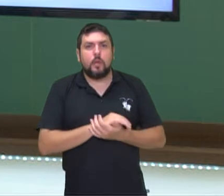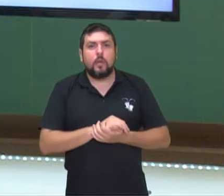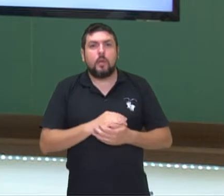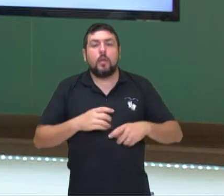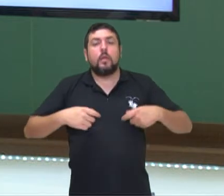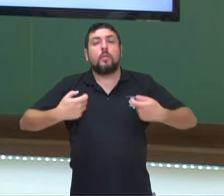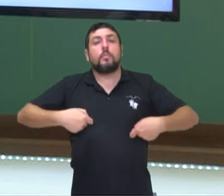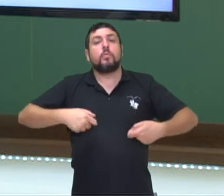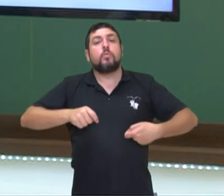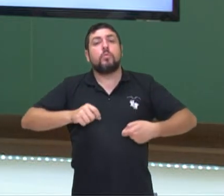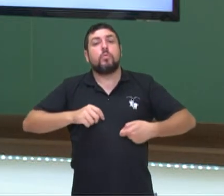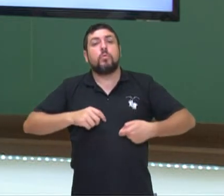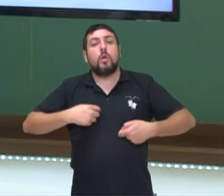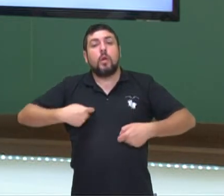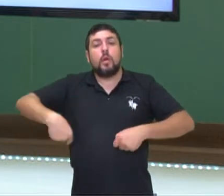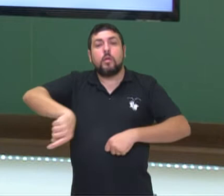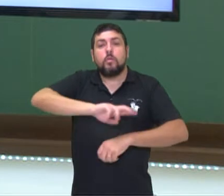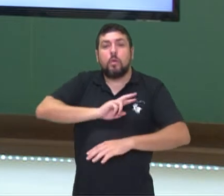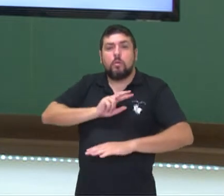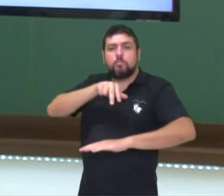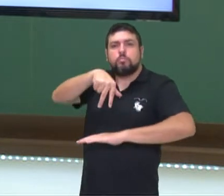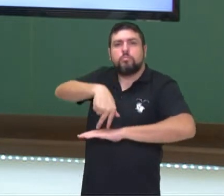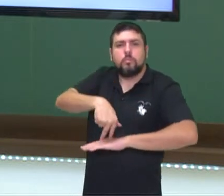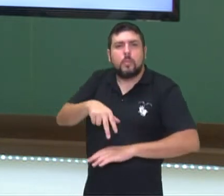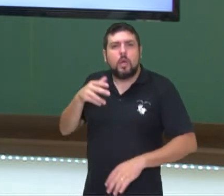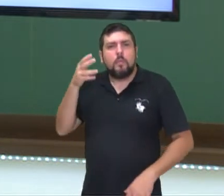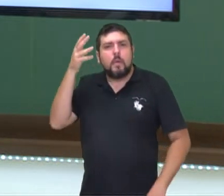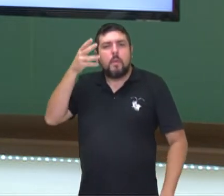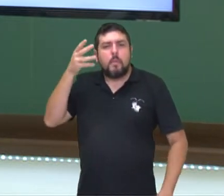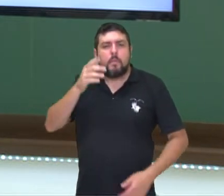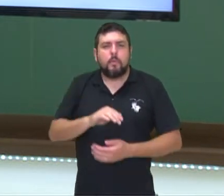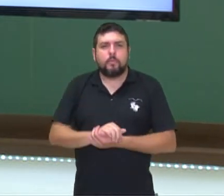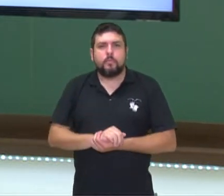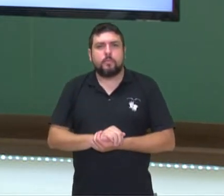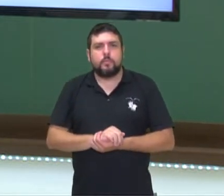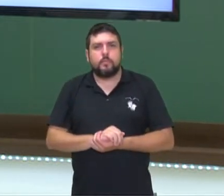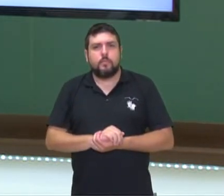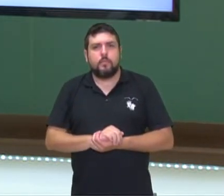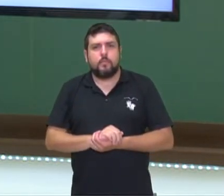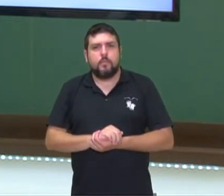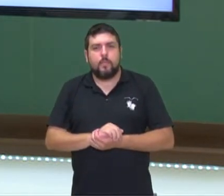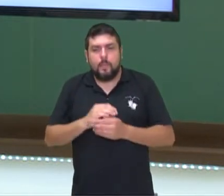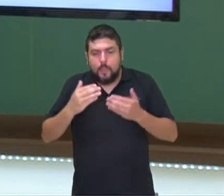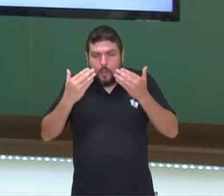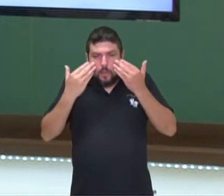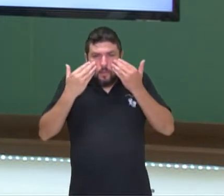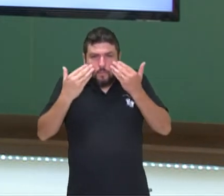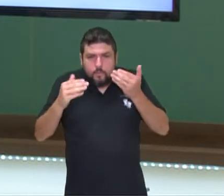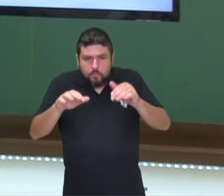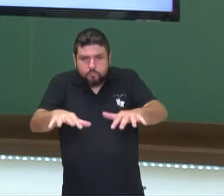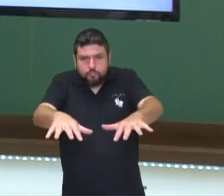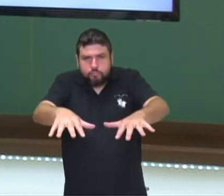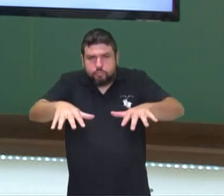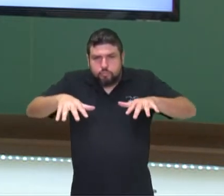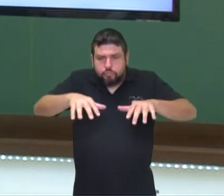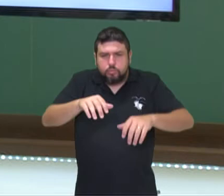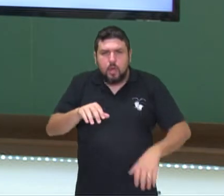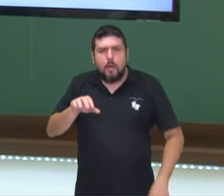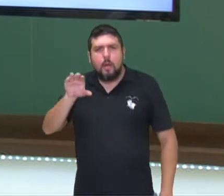discurso faz parte da nossa vida, da nossa rotina. A arte de falar em público, de forma